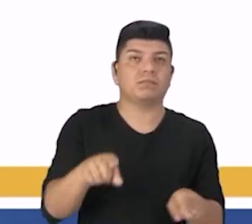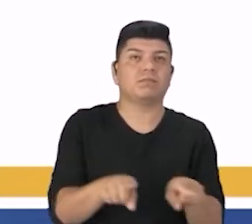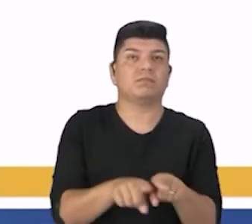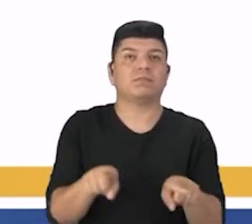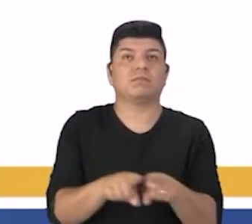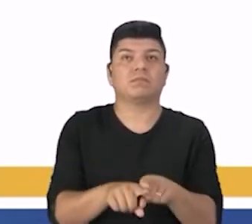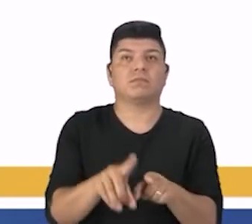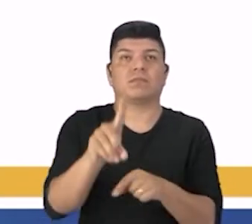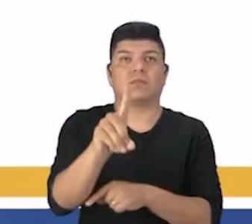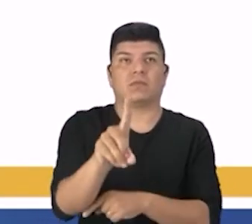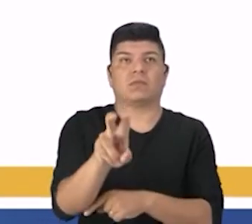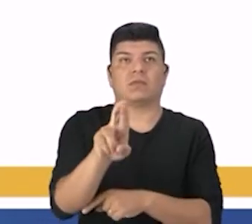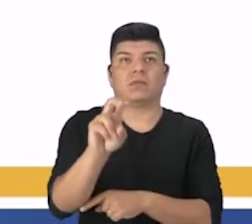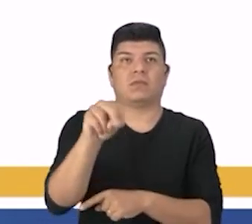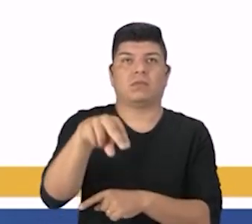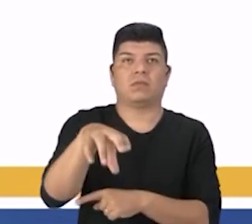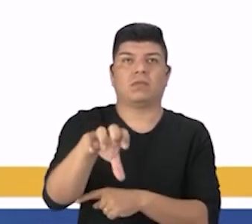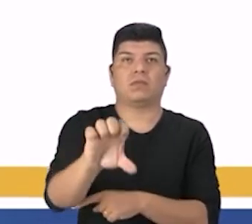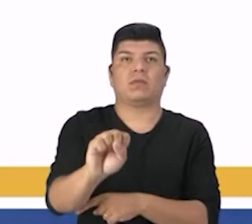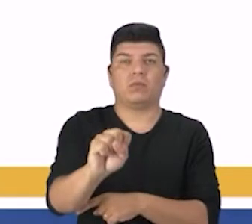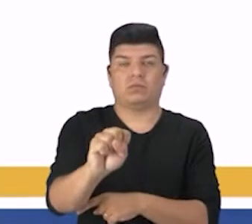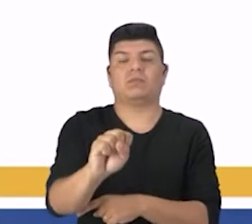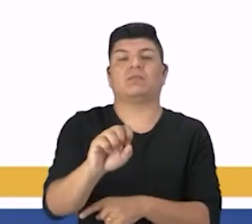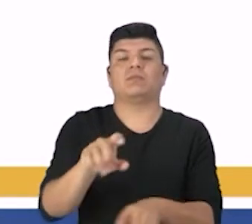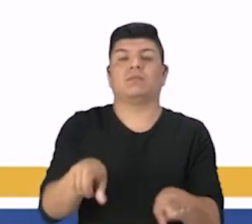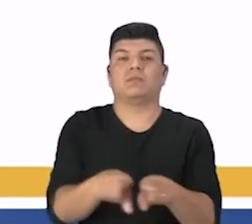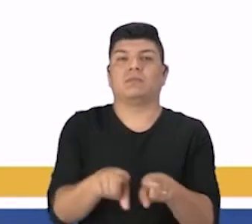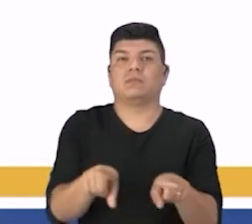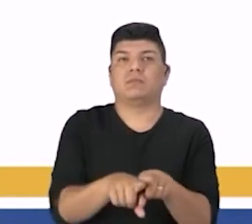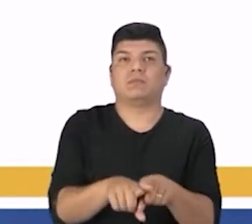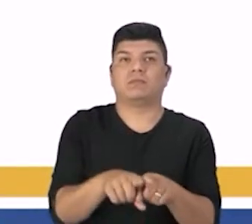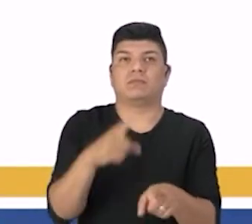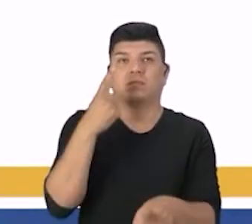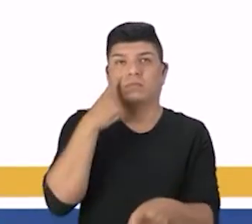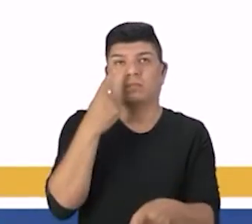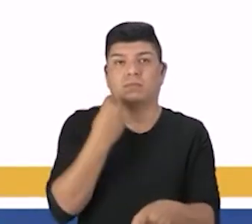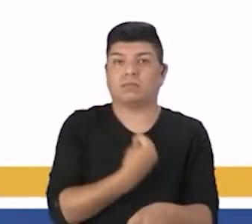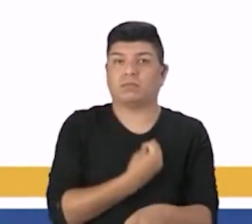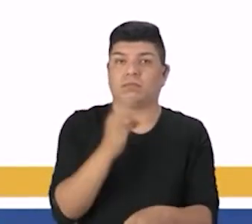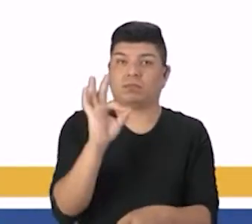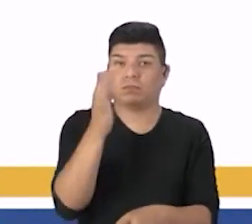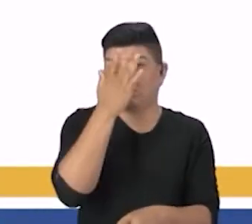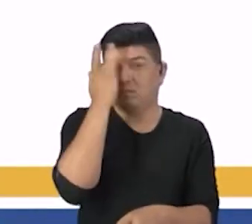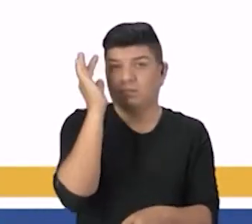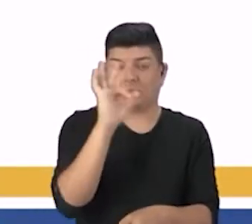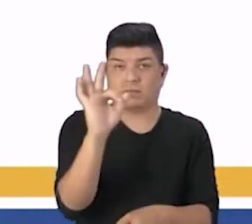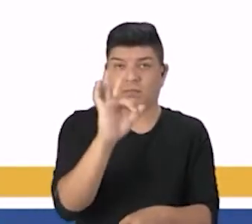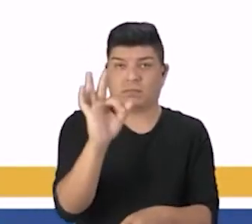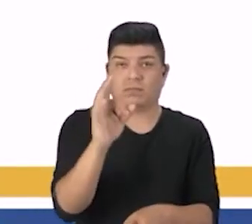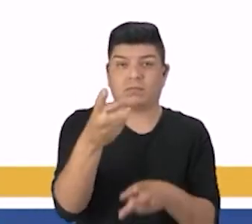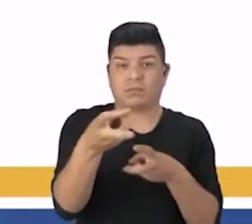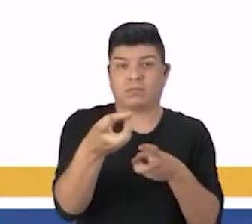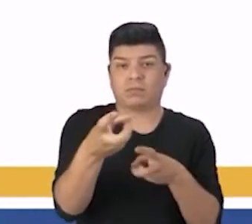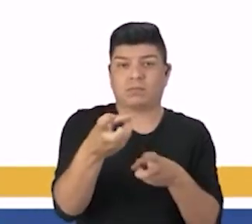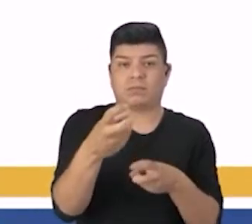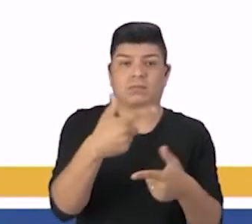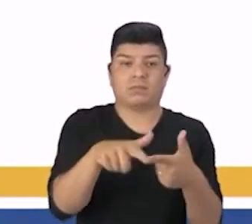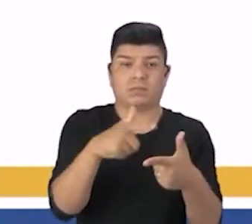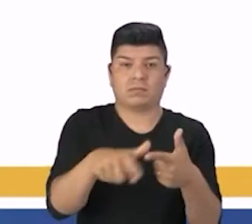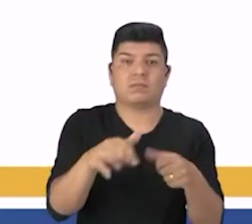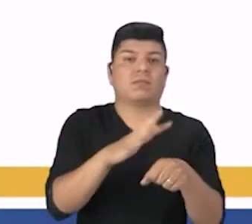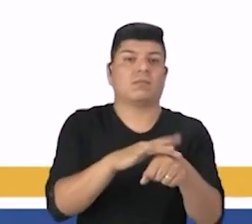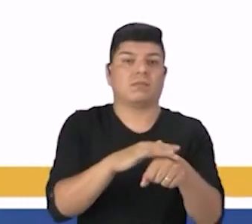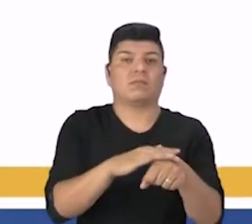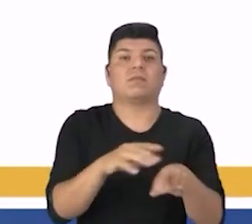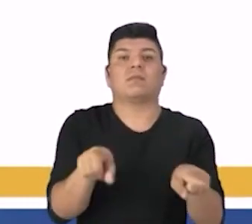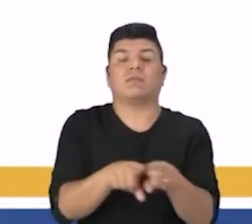outra coisa são os drones na agricultura os chamados volantes veículo aéreo não tripulado são dons que conseguem identificar pragas e